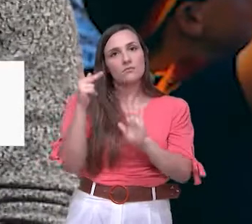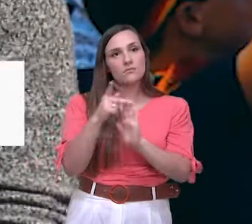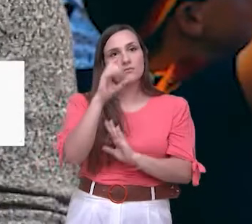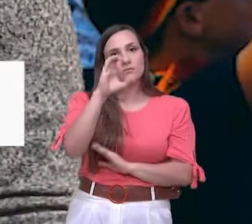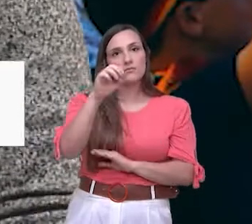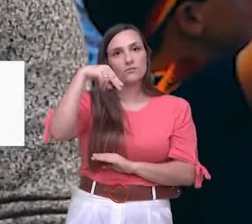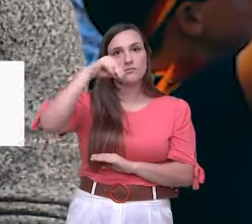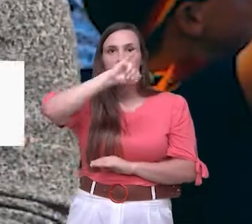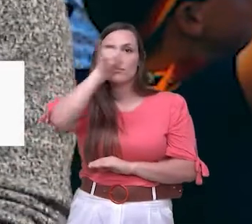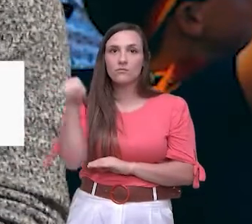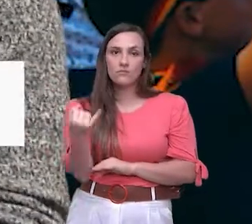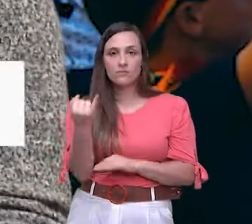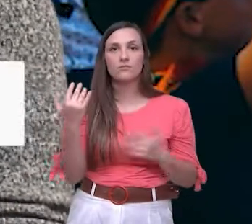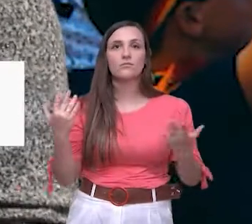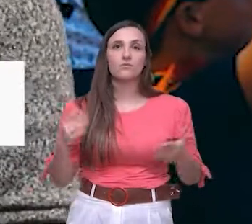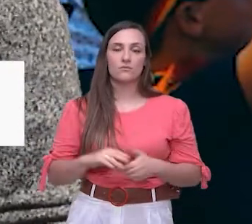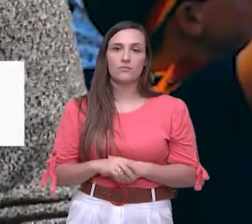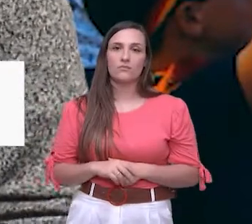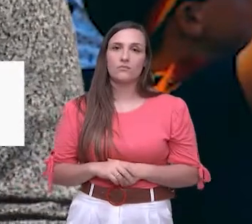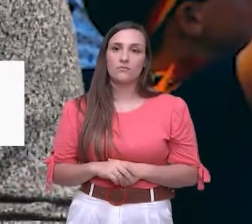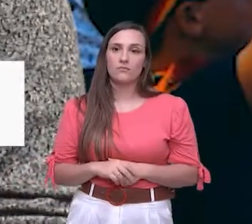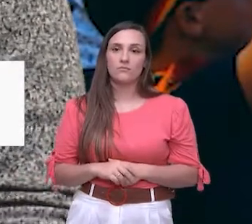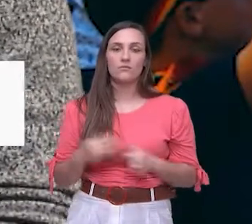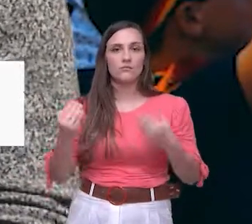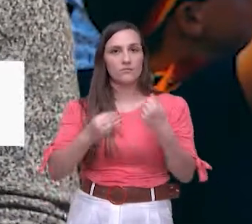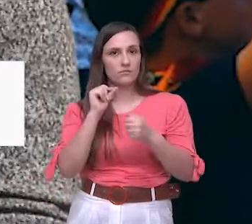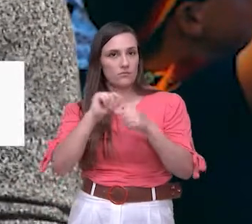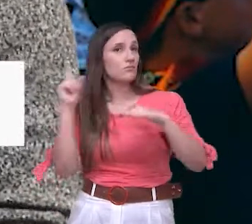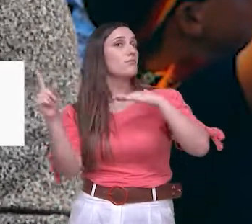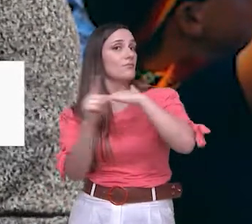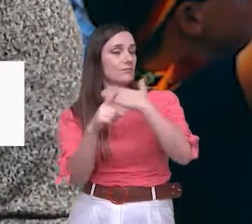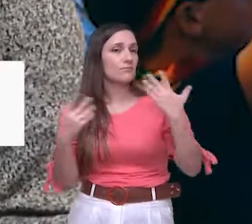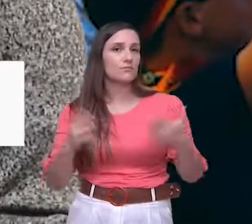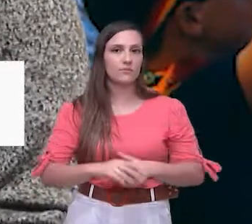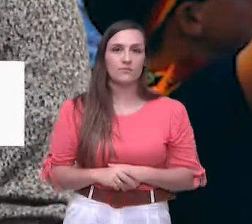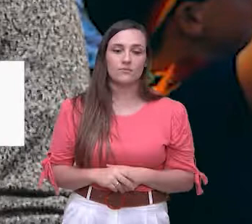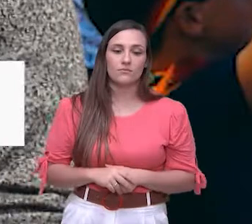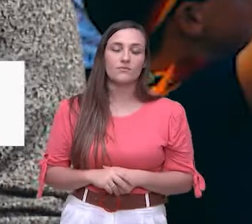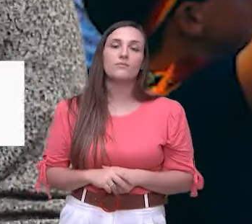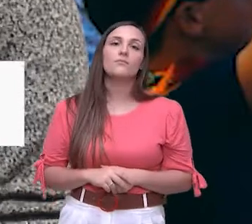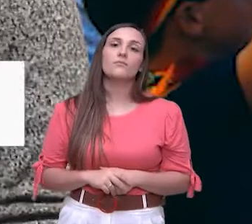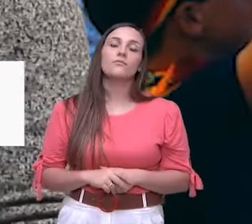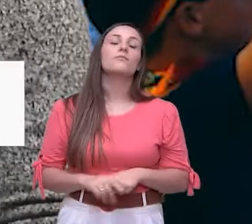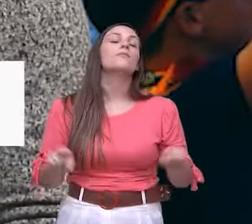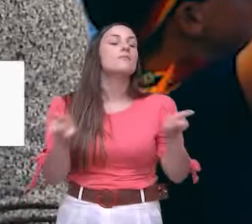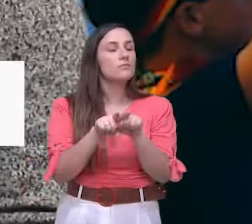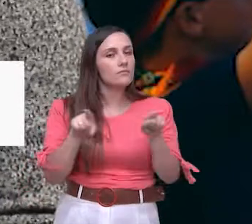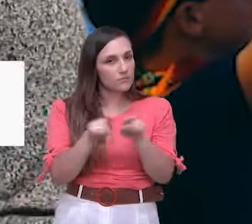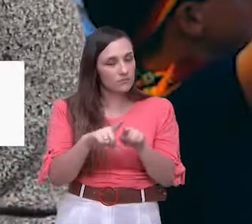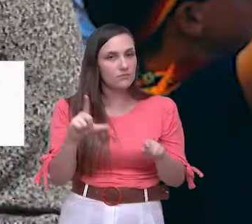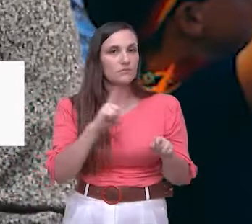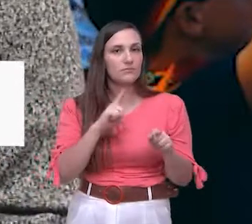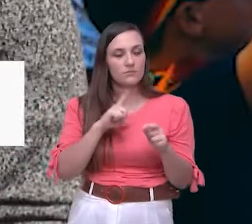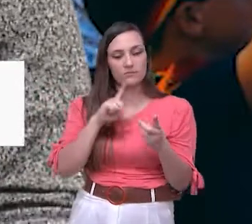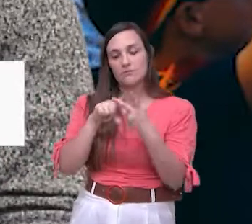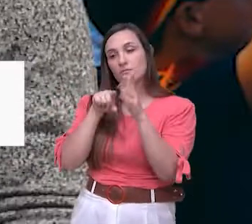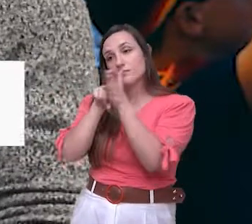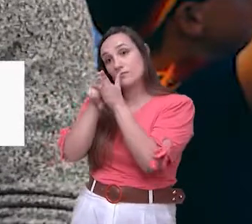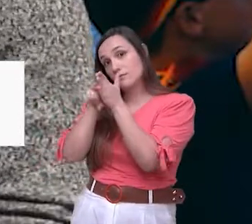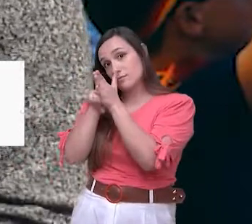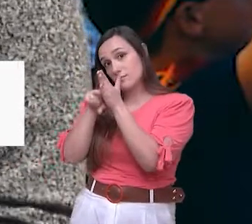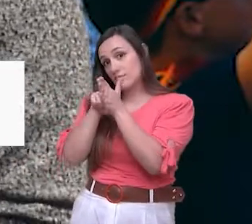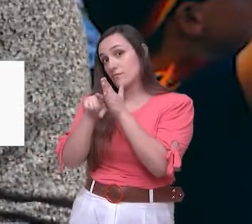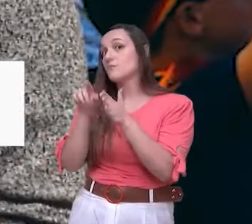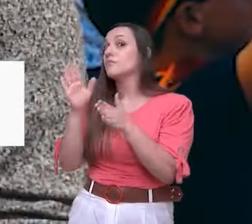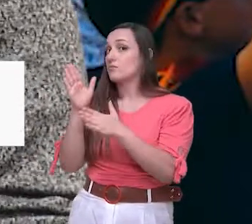quantas normativas portarias do CNJ que vão proteger os direitos dessa população e como vamos conduzir esses atendimentos